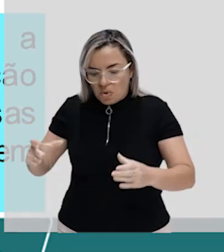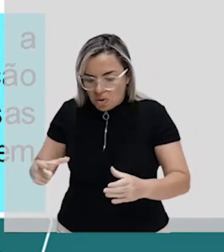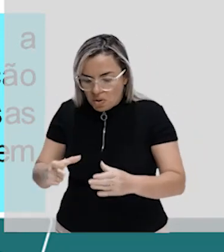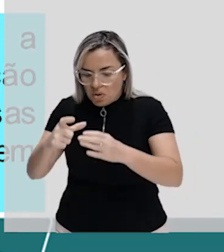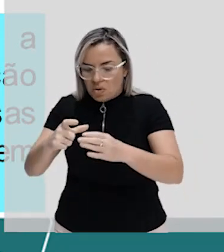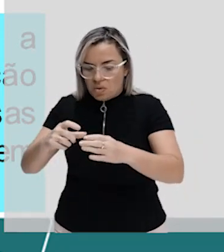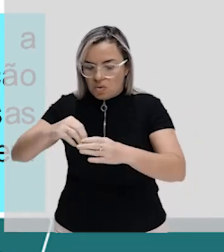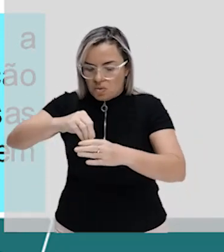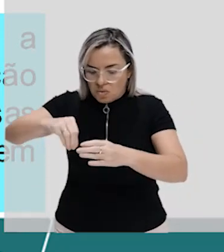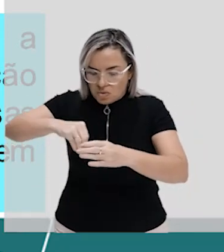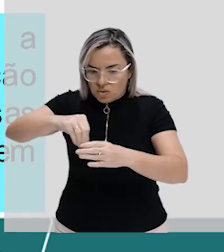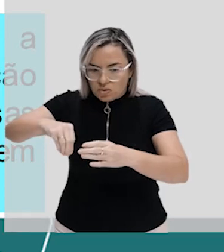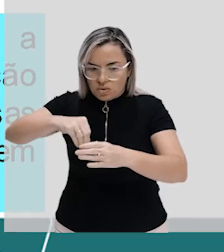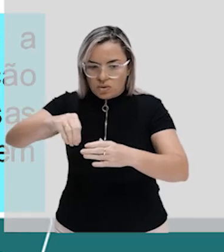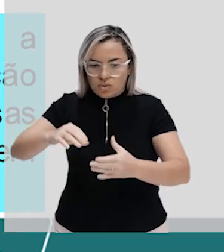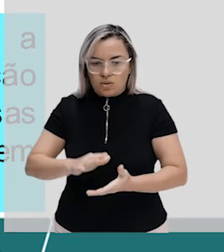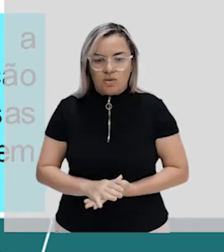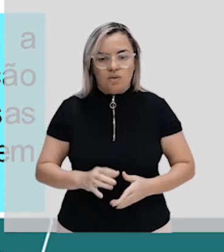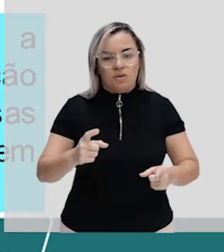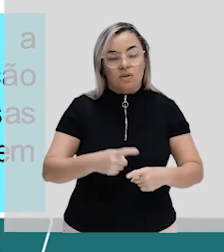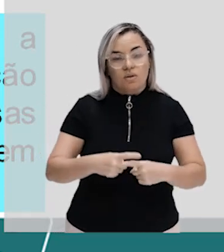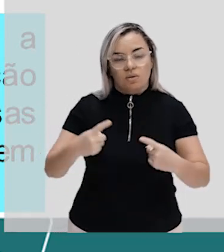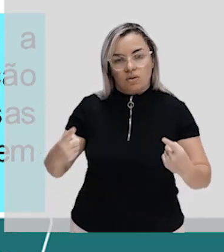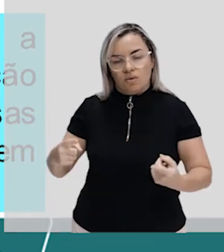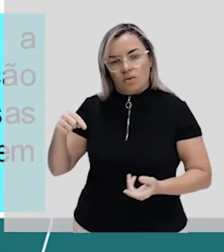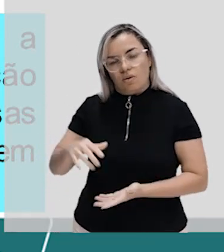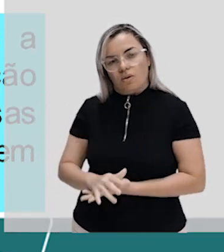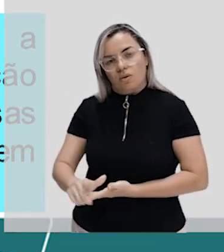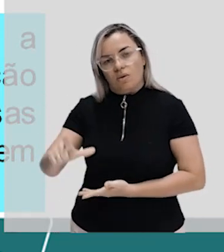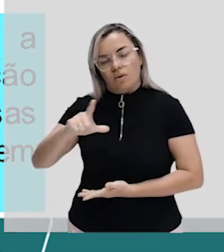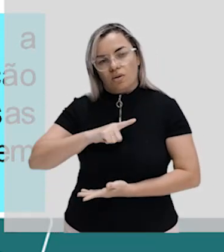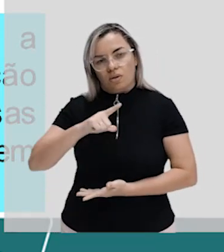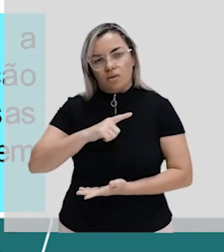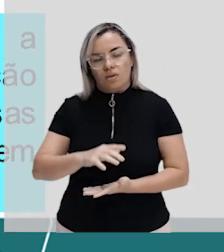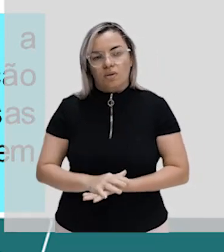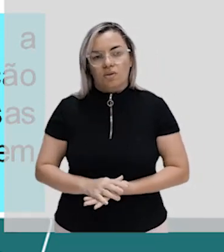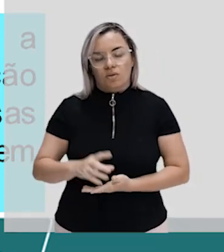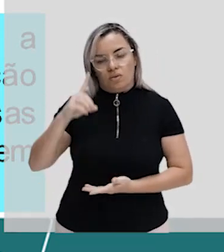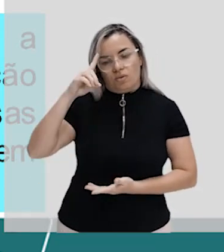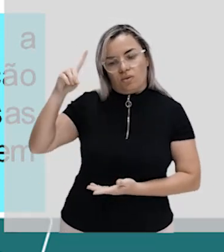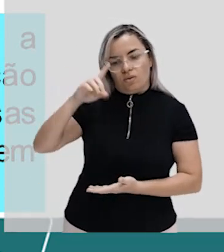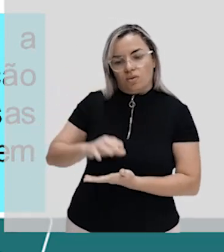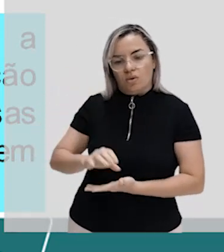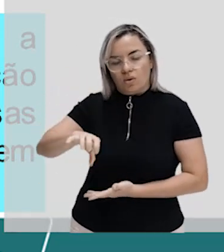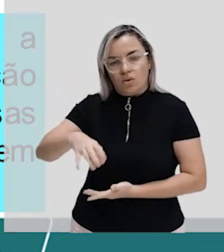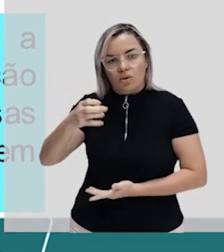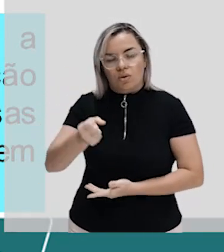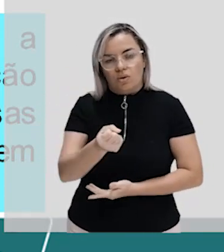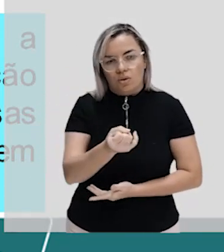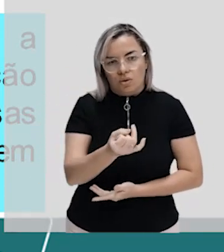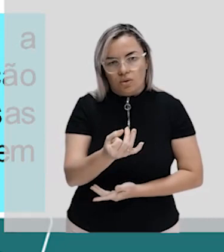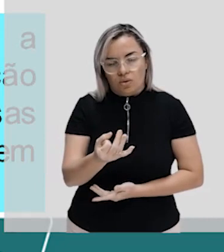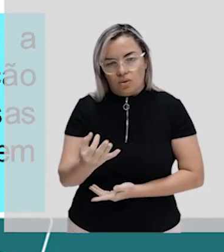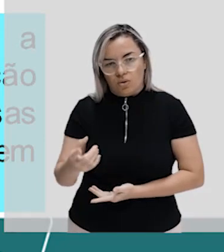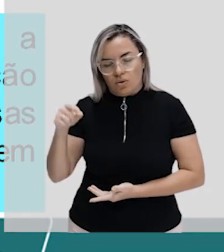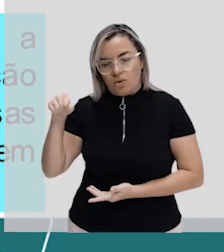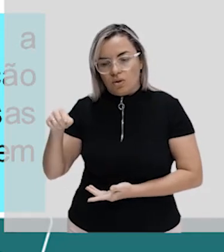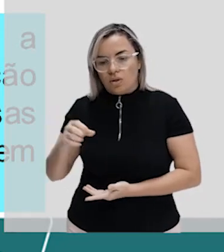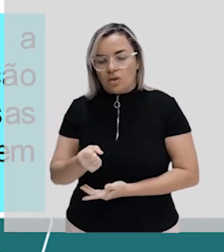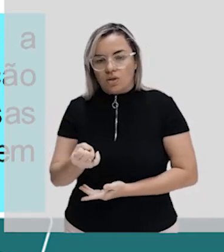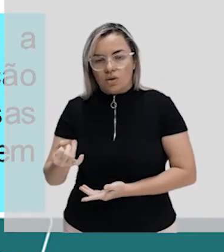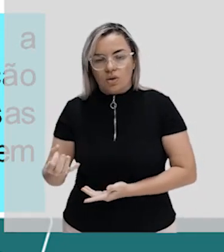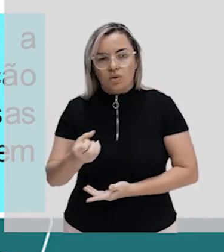concentrado. No entanto, existem determinadas ocasiões em que a quantidade de soluto e